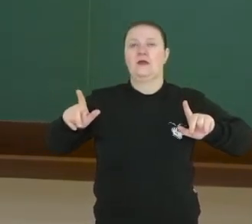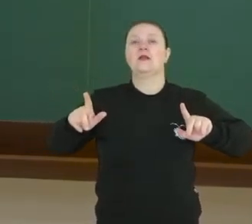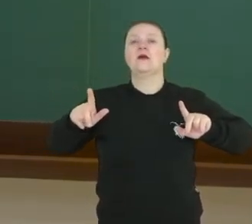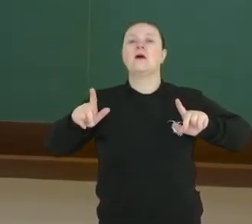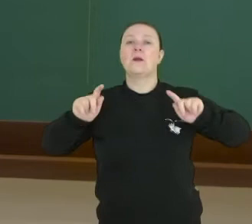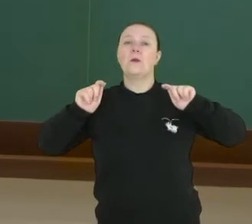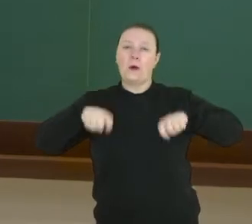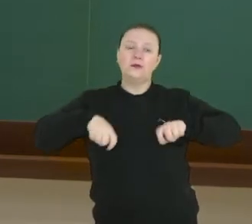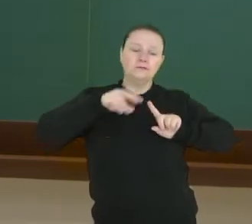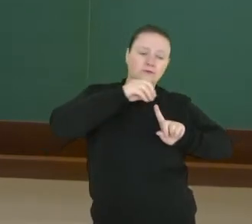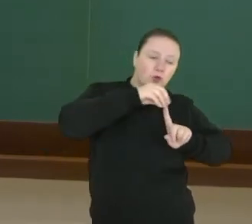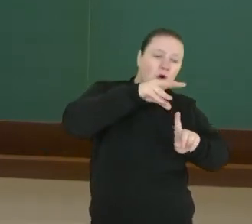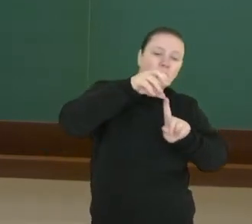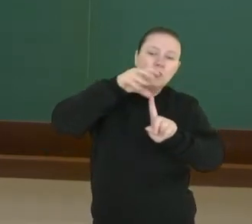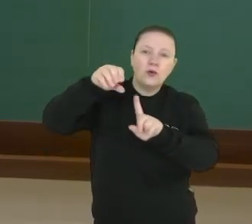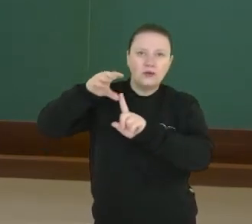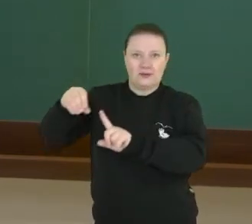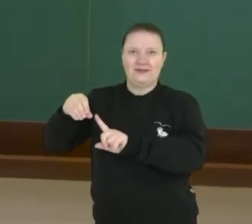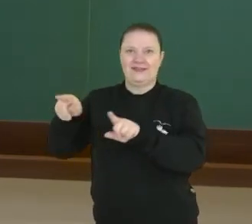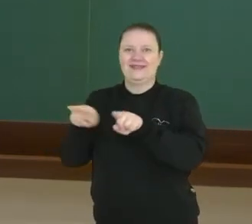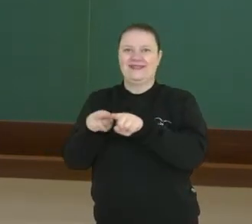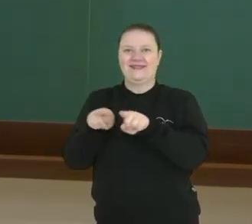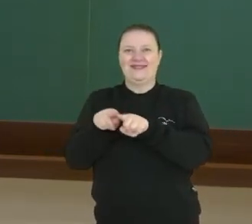então também essas culturas, beleza?